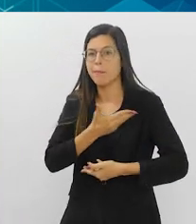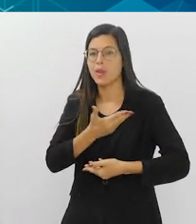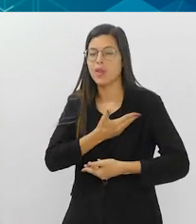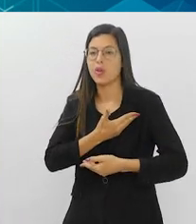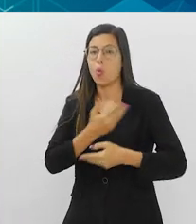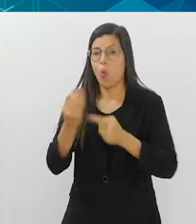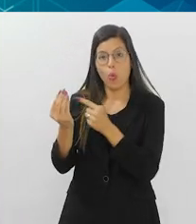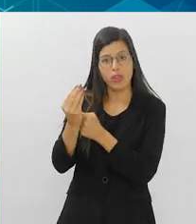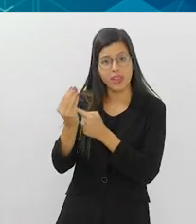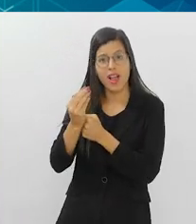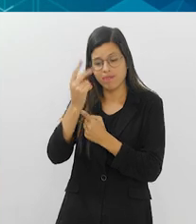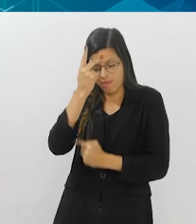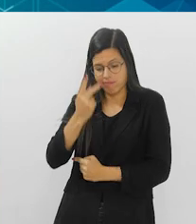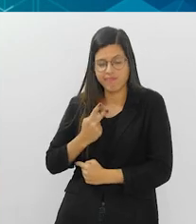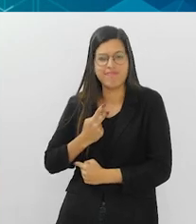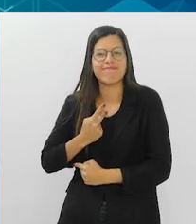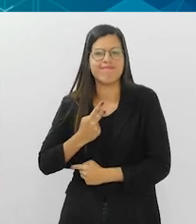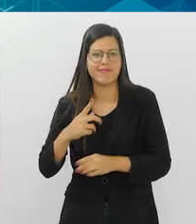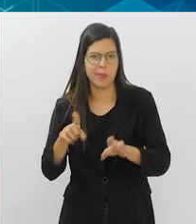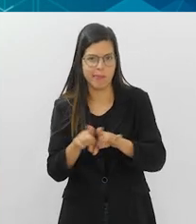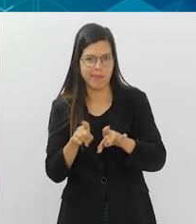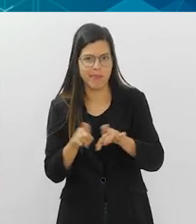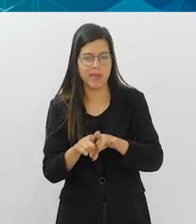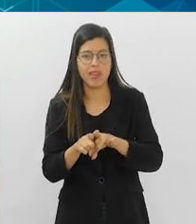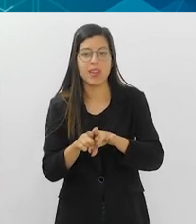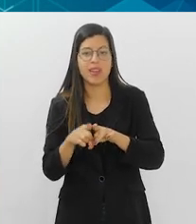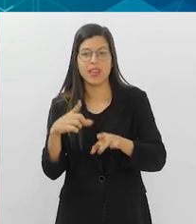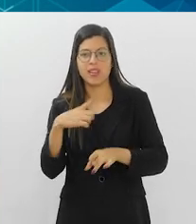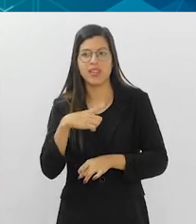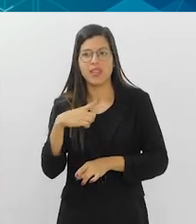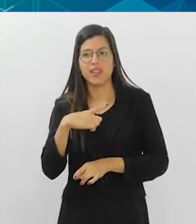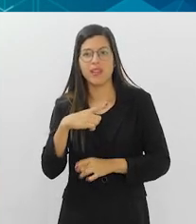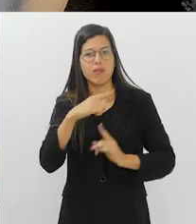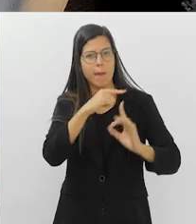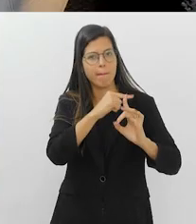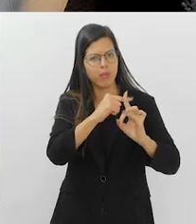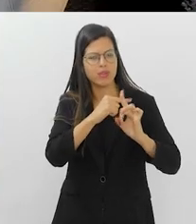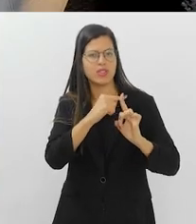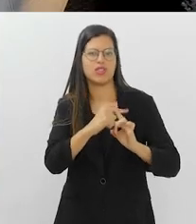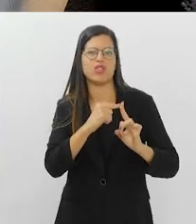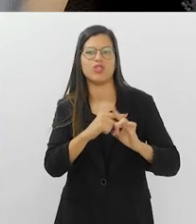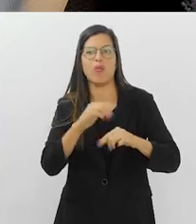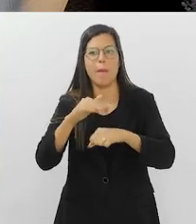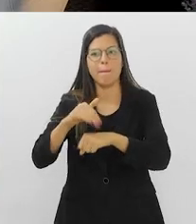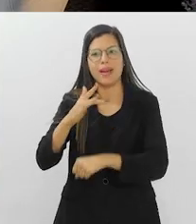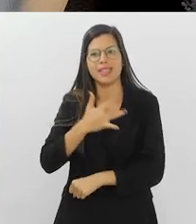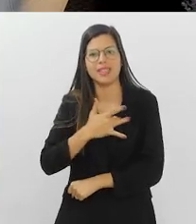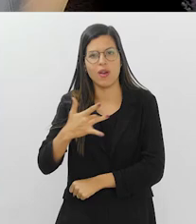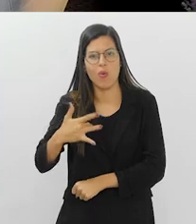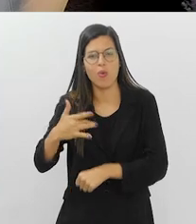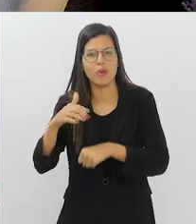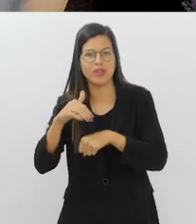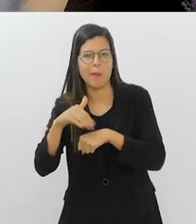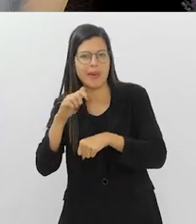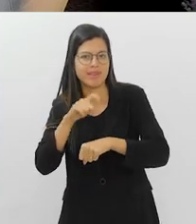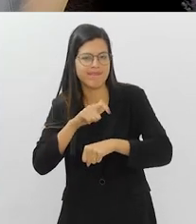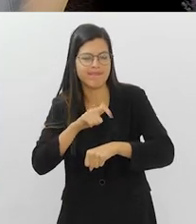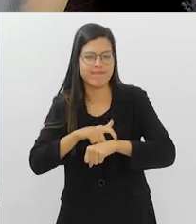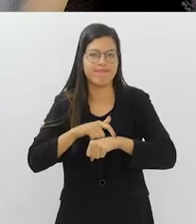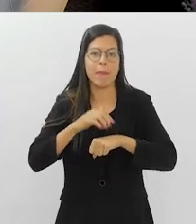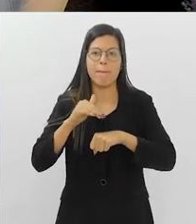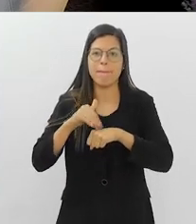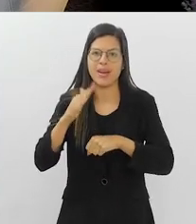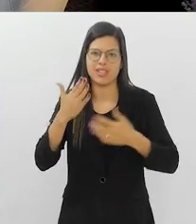autocuidado maior também foi relatado. Então, teve realmente muito relato positivo de mais saúde, mais tempo, mais